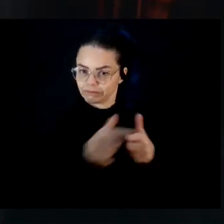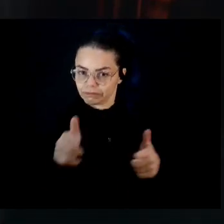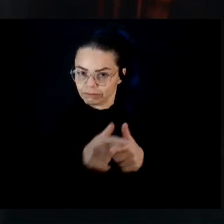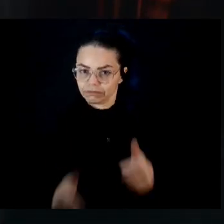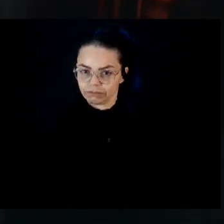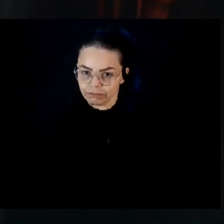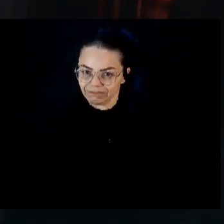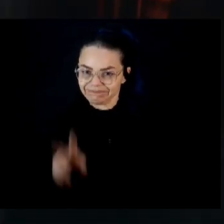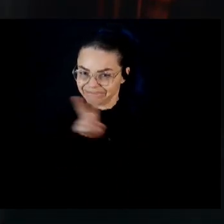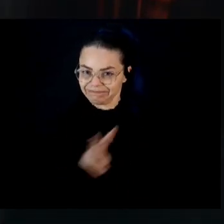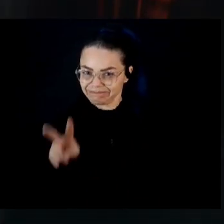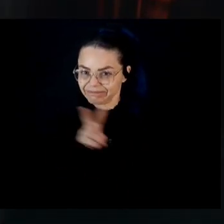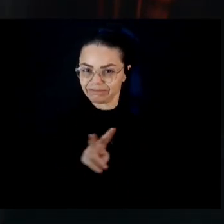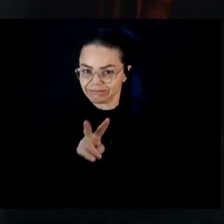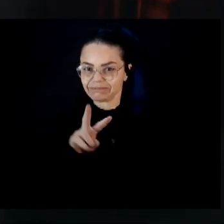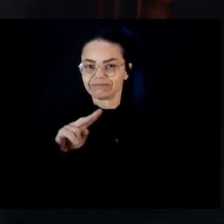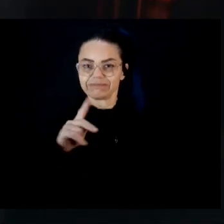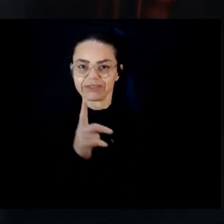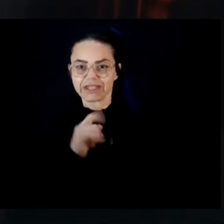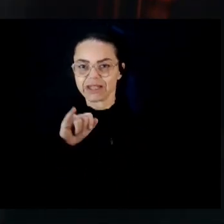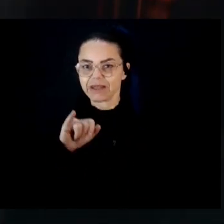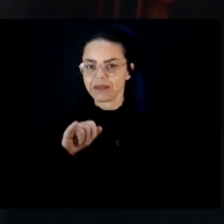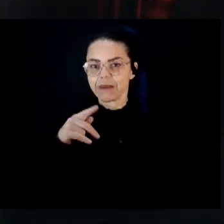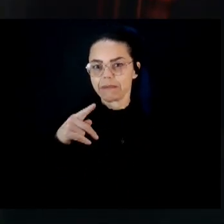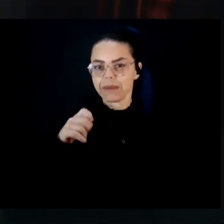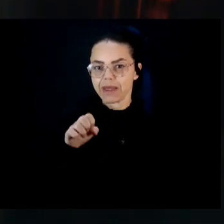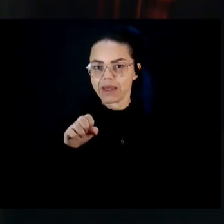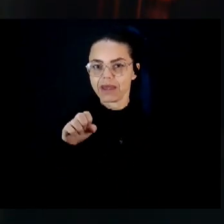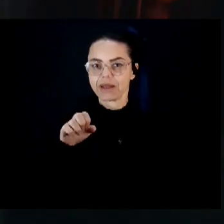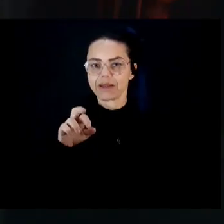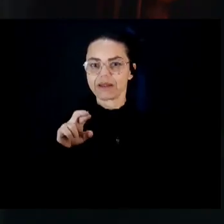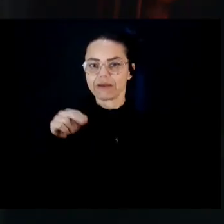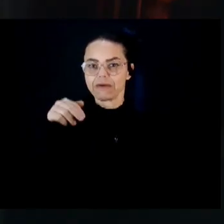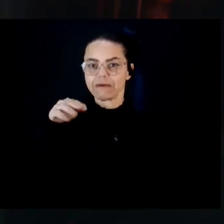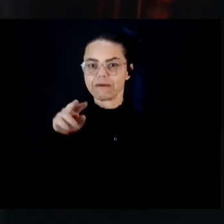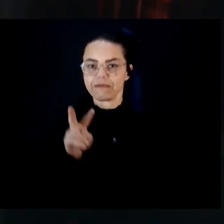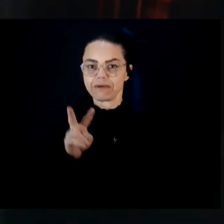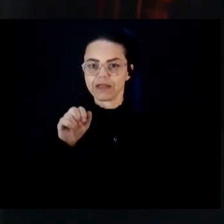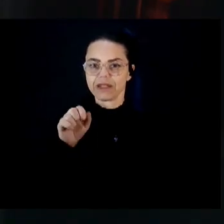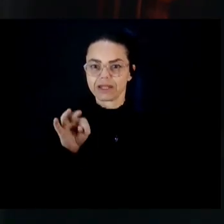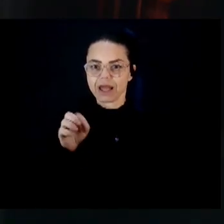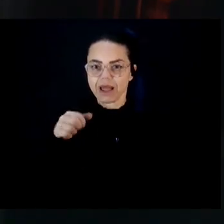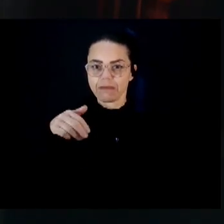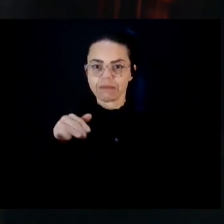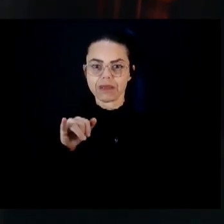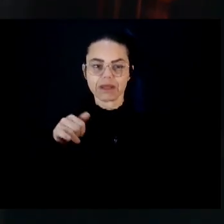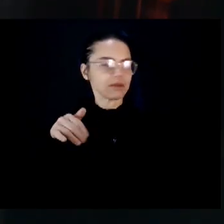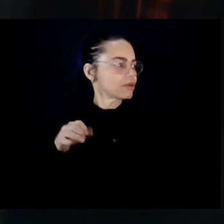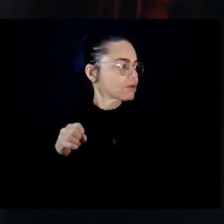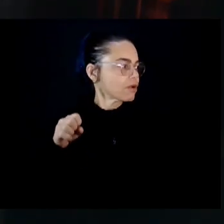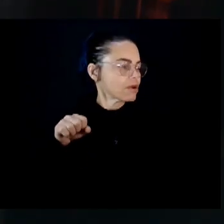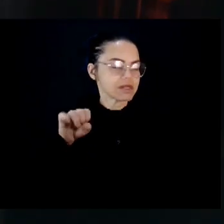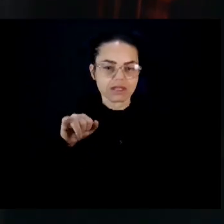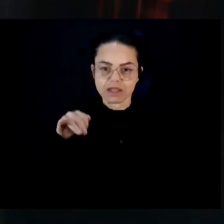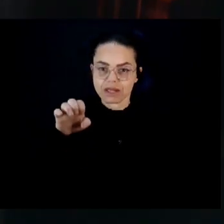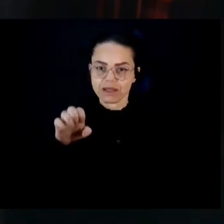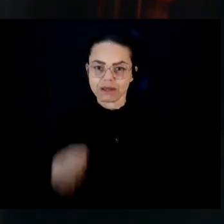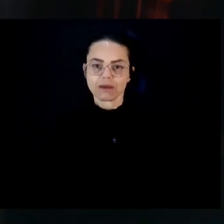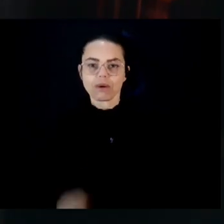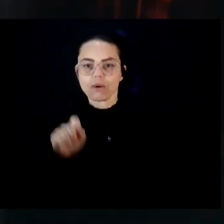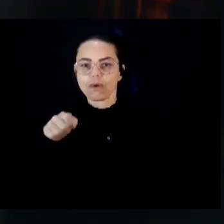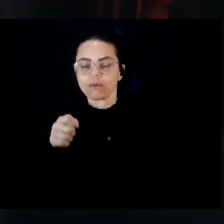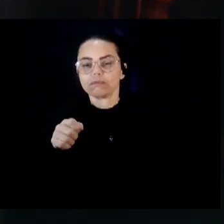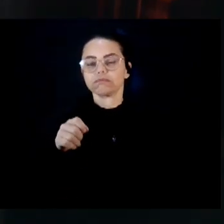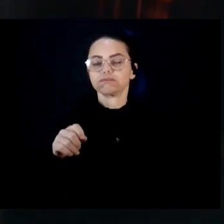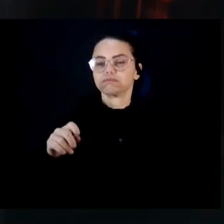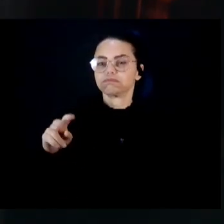hipervitaminose? Você conhece essa palavra, sabe o que significa? Então, todo mundo fala, vitamina é sempre bom, né? Se não faz bem, também mal não